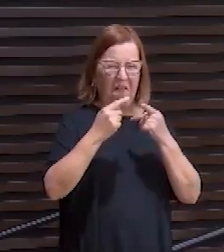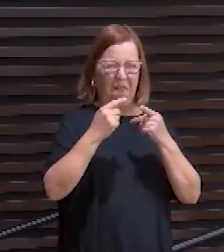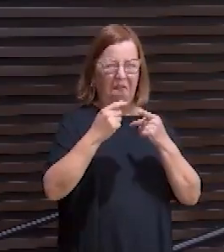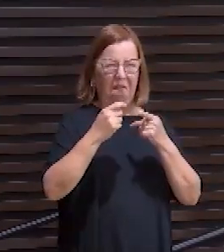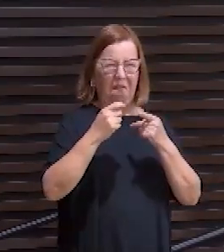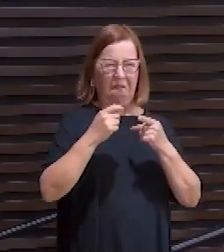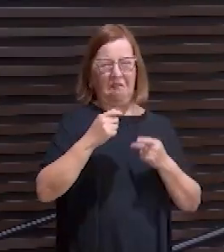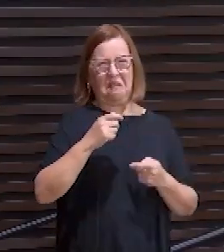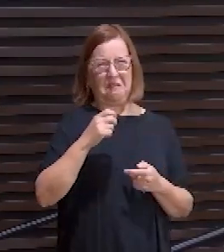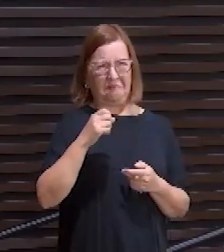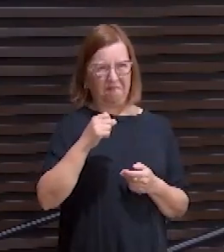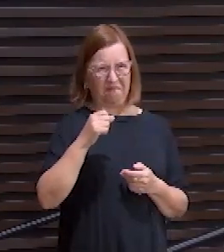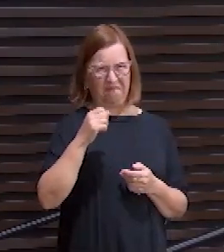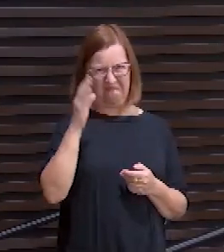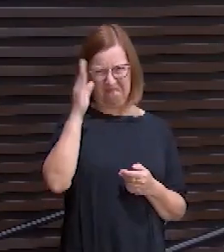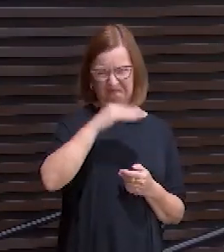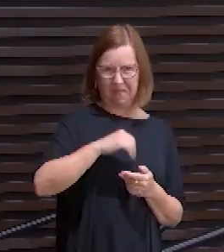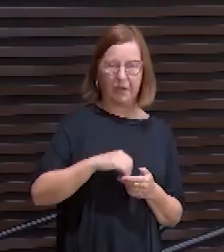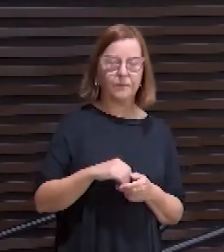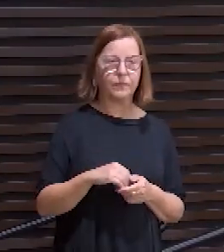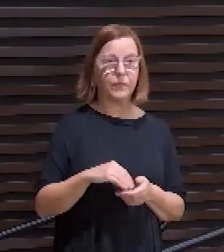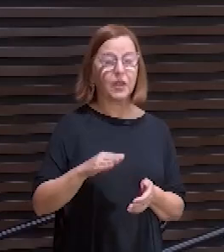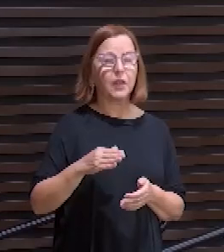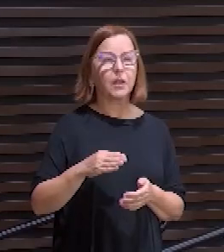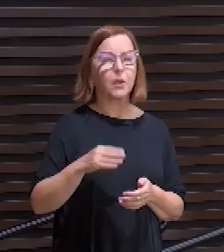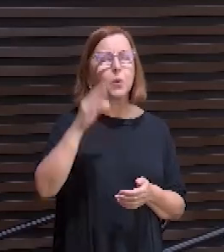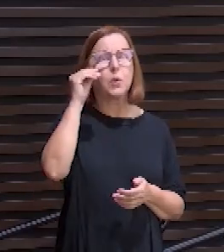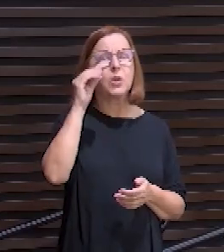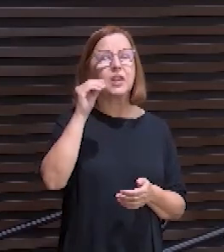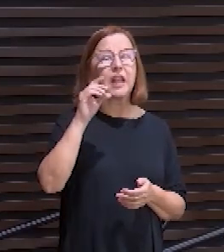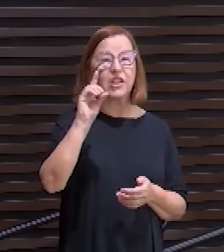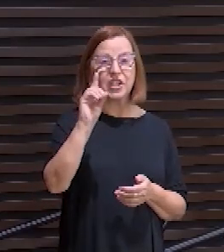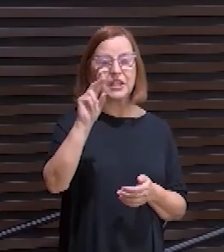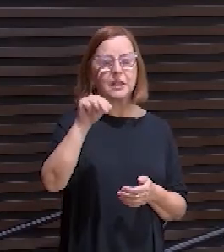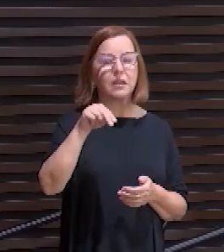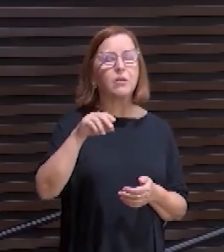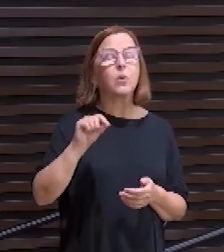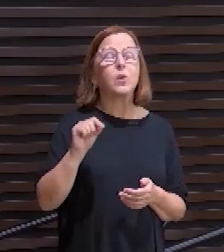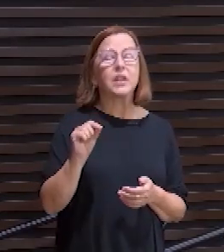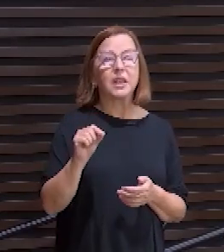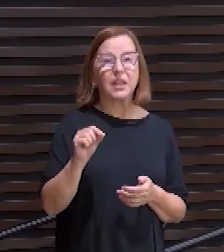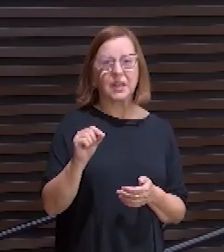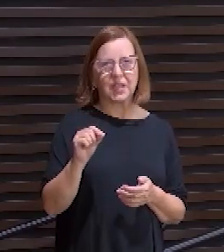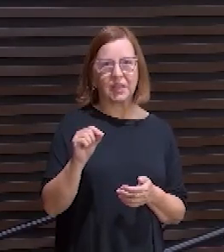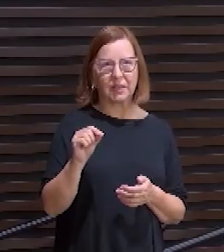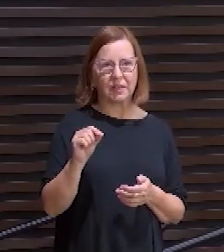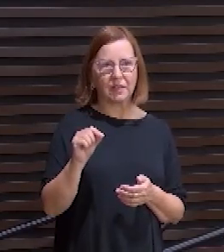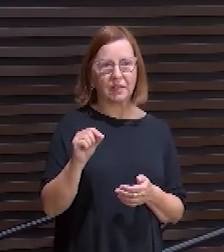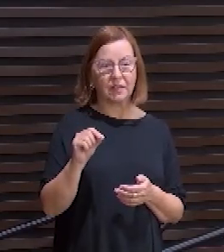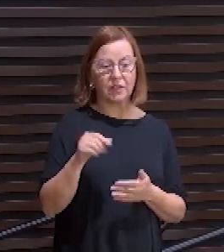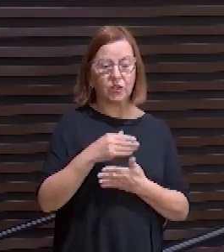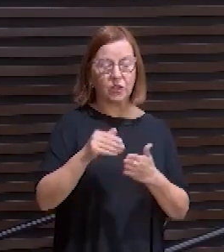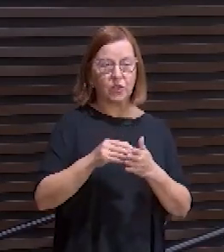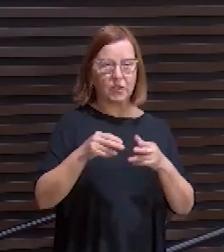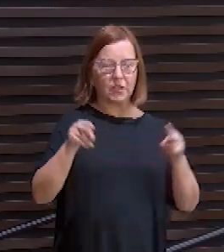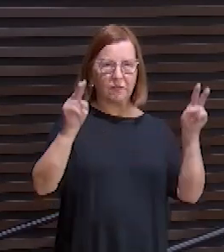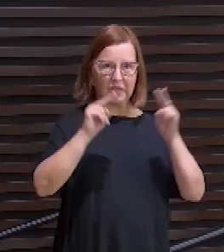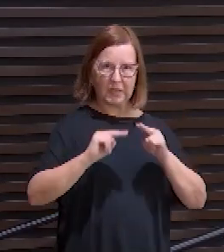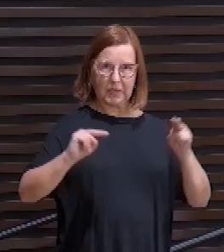seus companheiros. Então, qual era a curiosidade de Daniel? Ele se interessou, de toda a visão, ele se interessou em